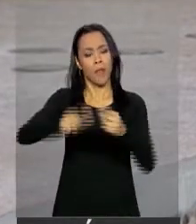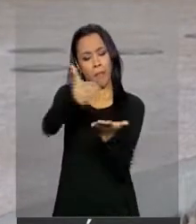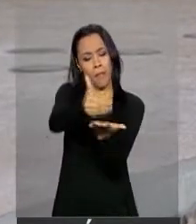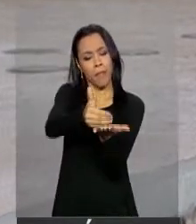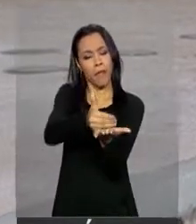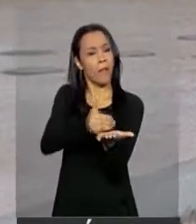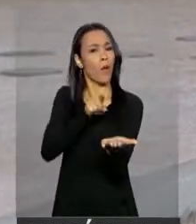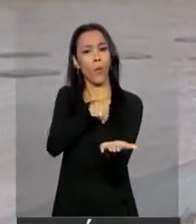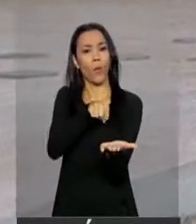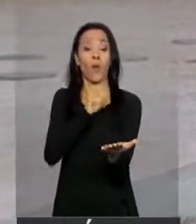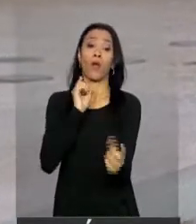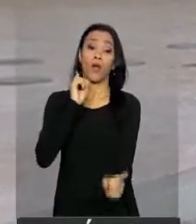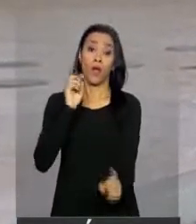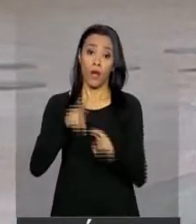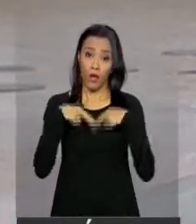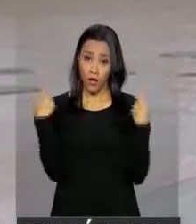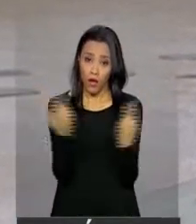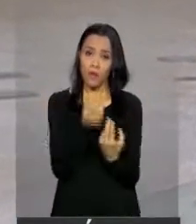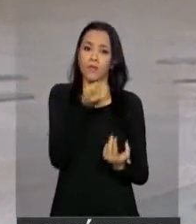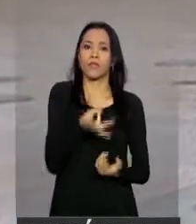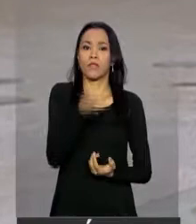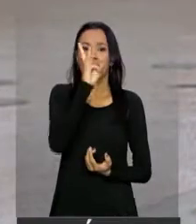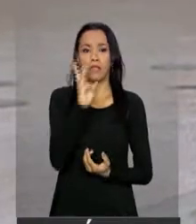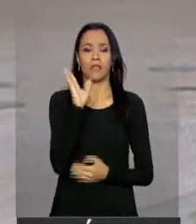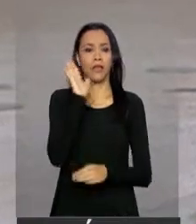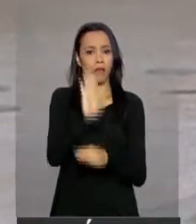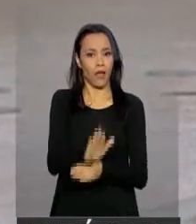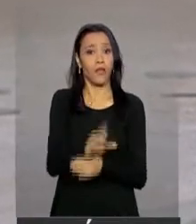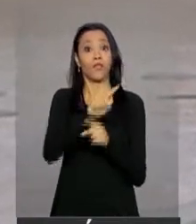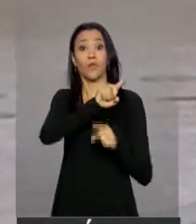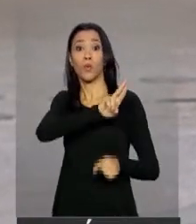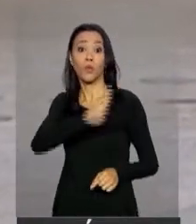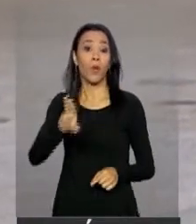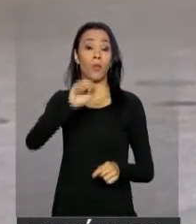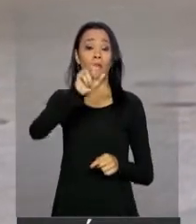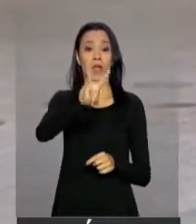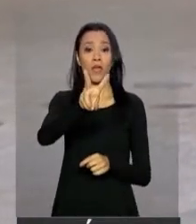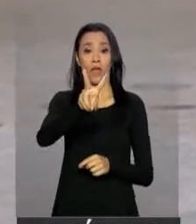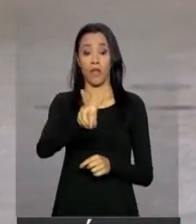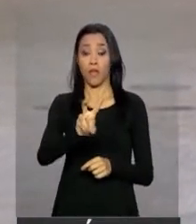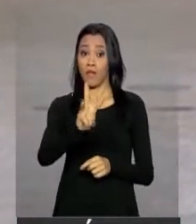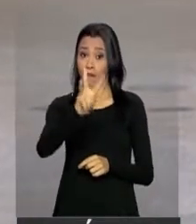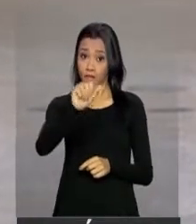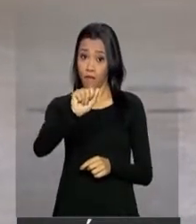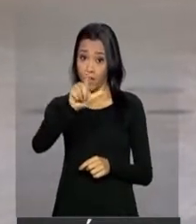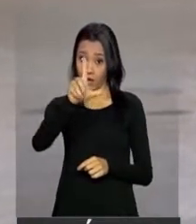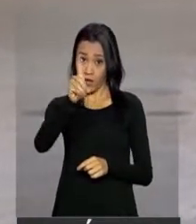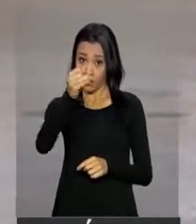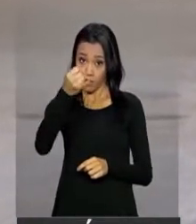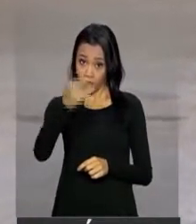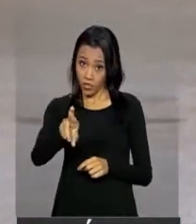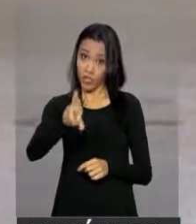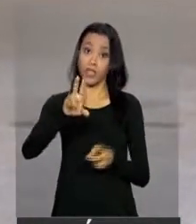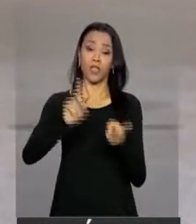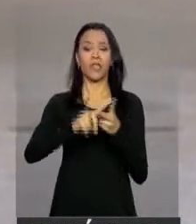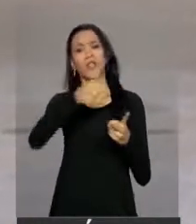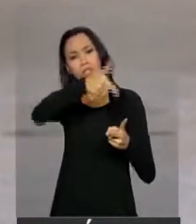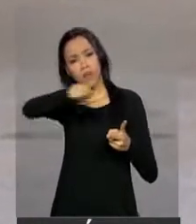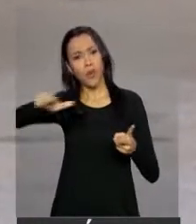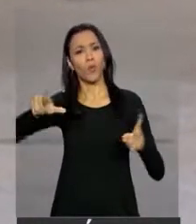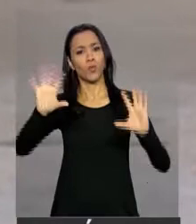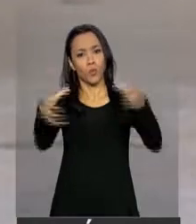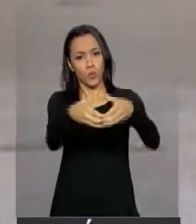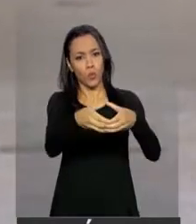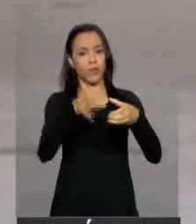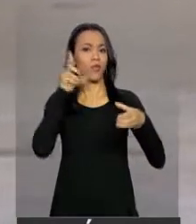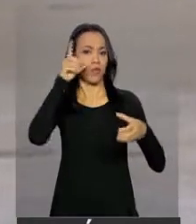prevista uma reunião às 15h com o senador Valdir Raup, do PMDB de Rondônia, juntamente com as bancadas federais